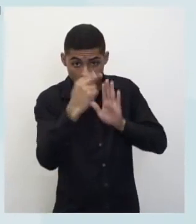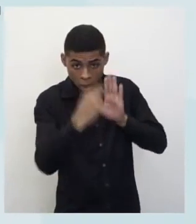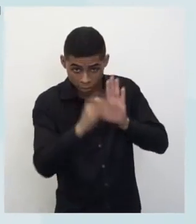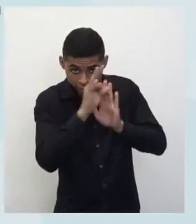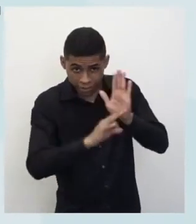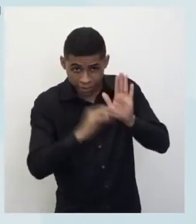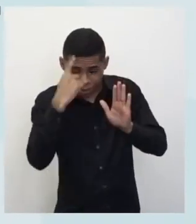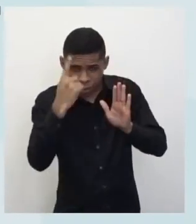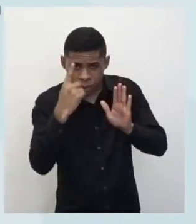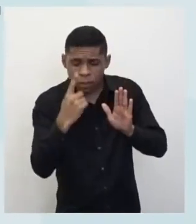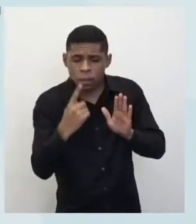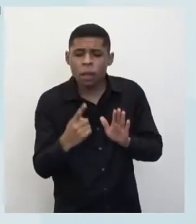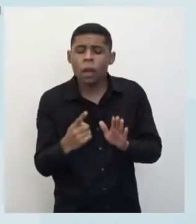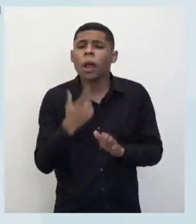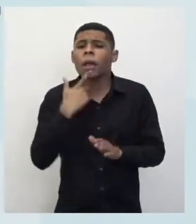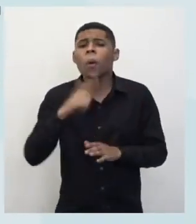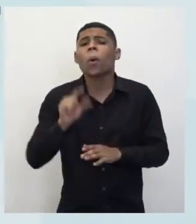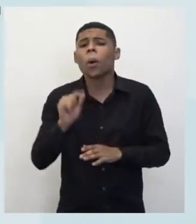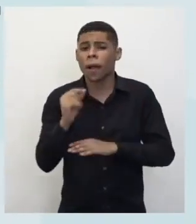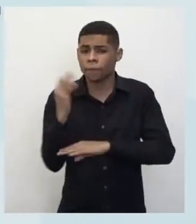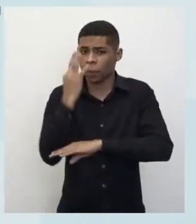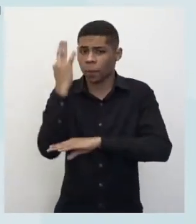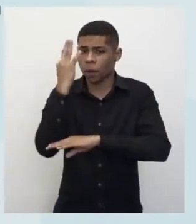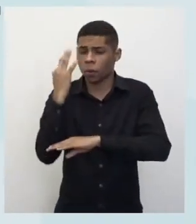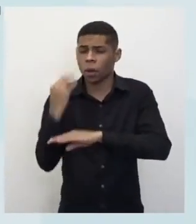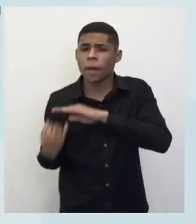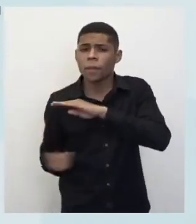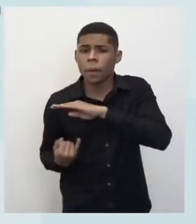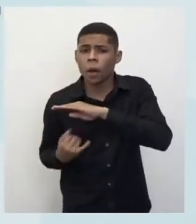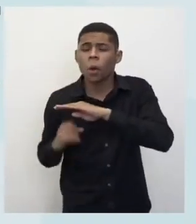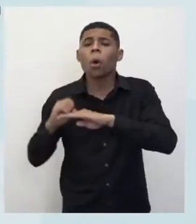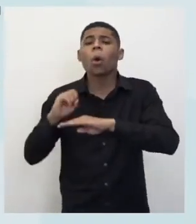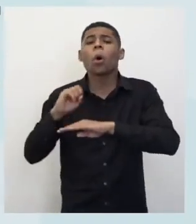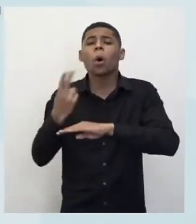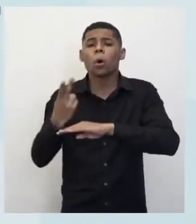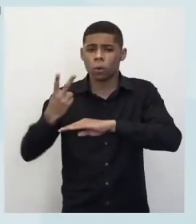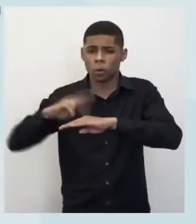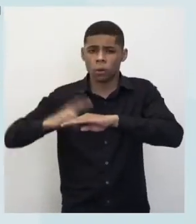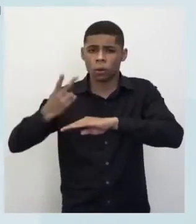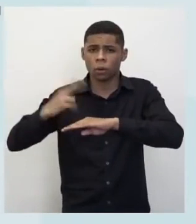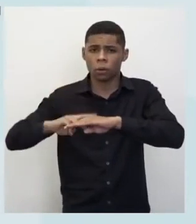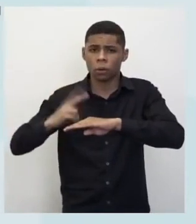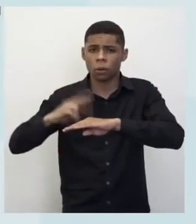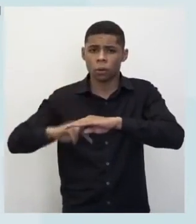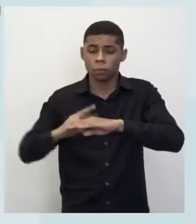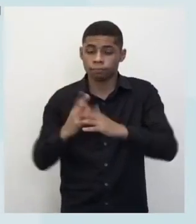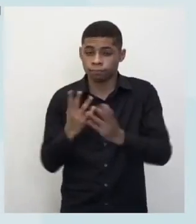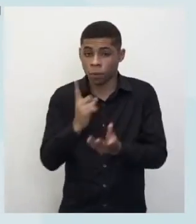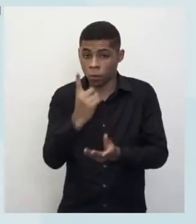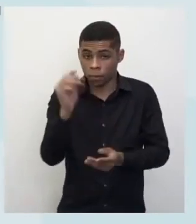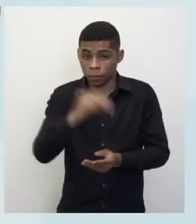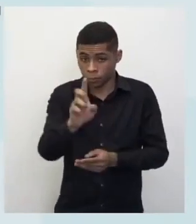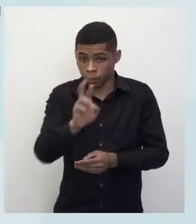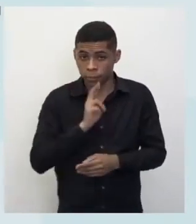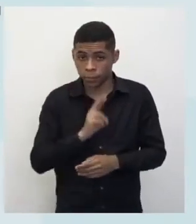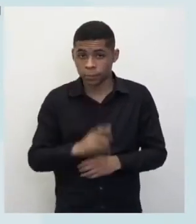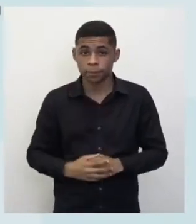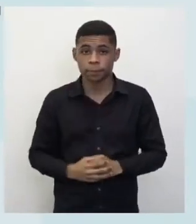formal, informal ou ela se alterna? Vamos lá. Um minutinho para vocês responderem essa.